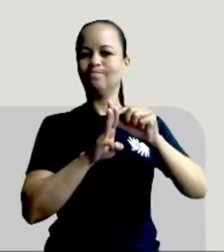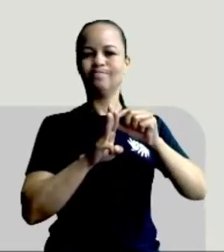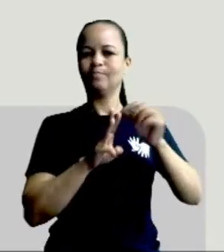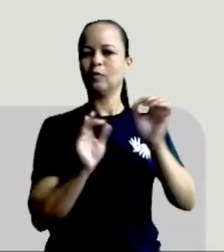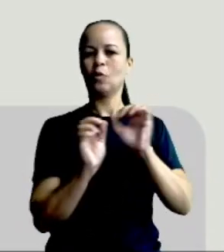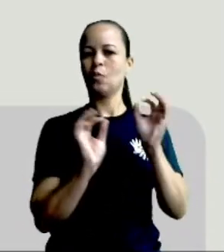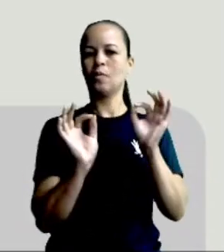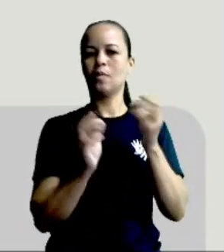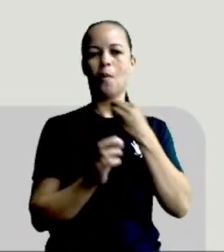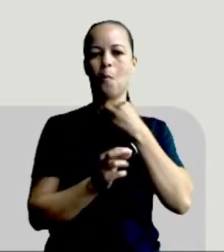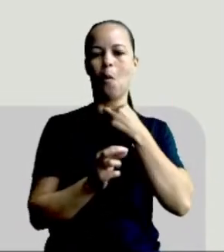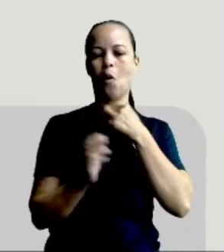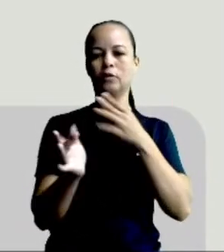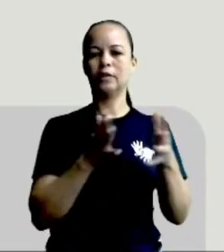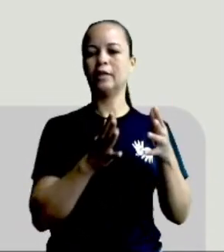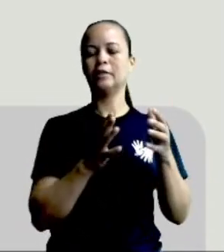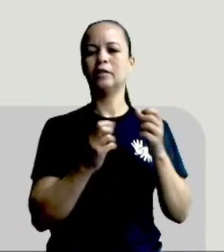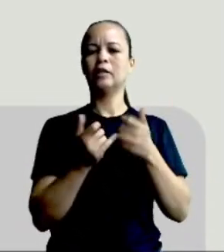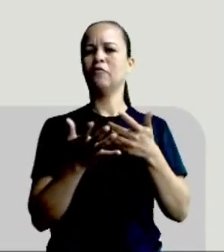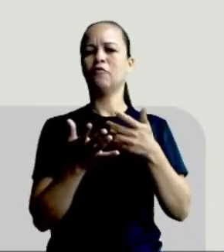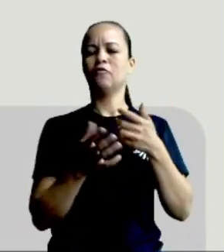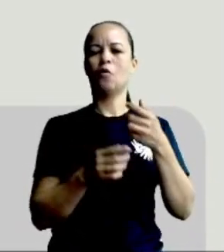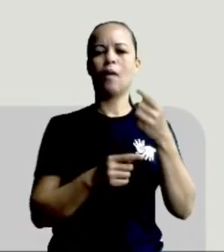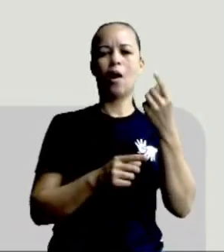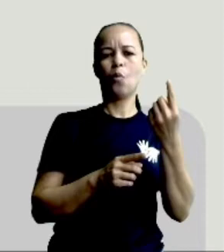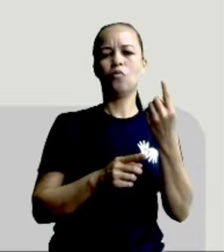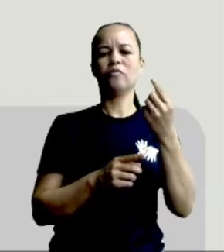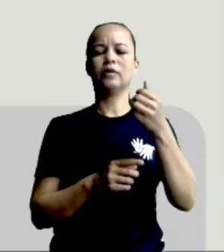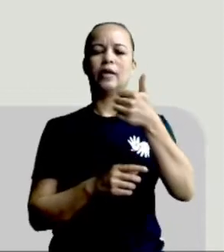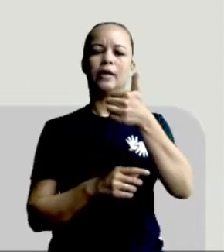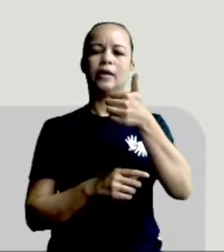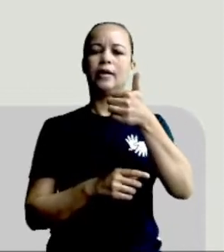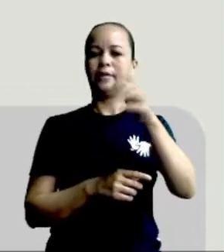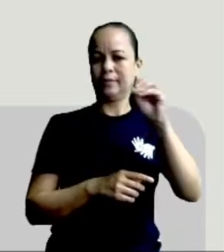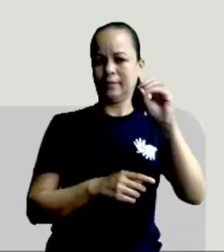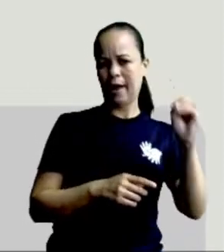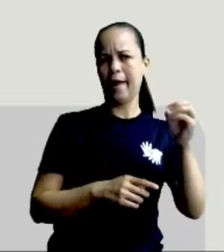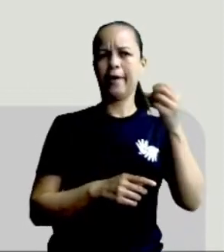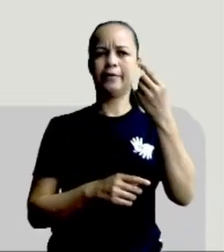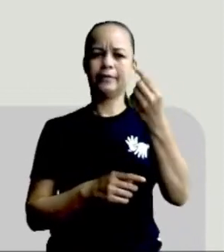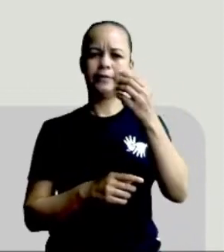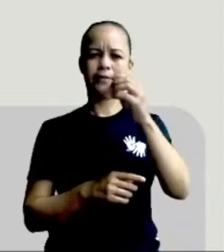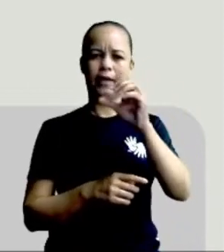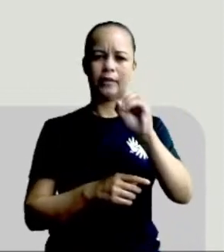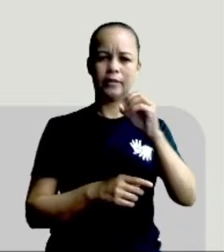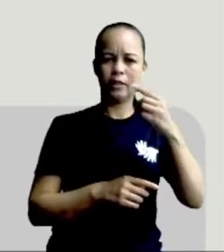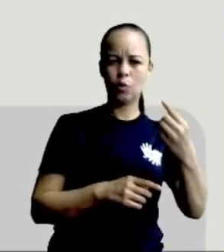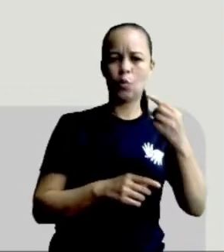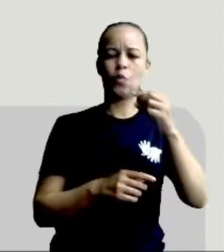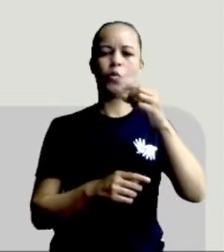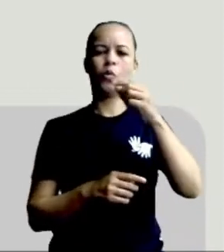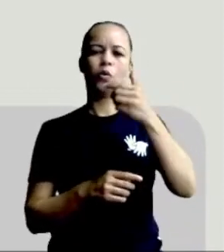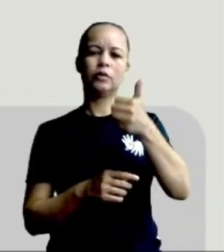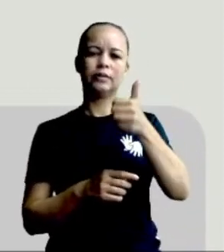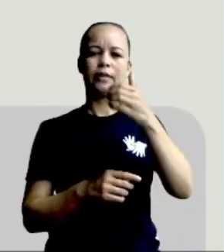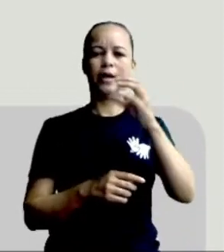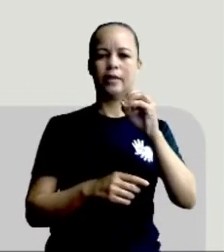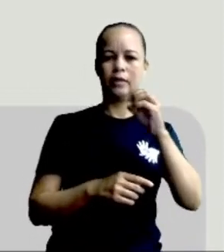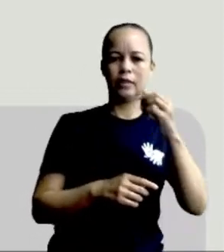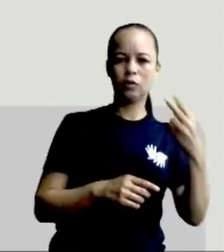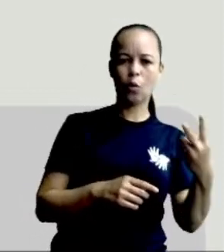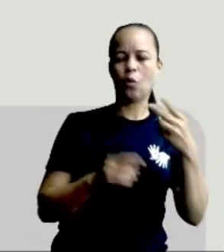de 100, 101, 102, 103, né? O 2 eu vou formar o grupo